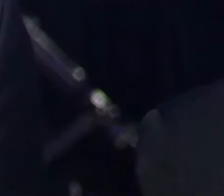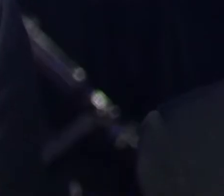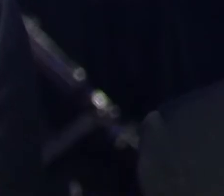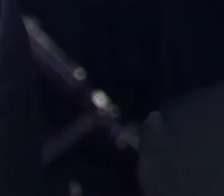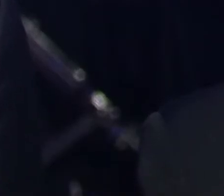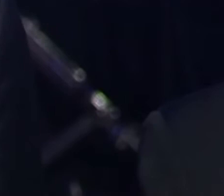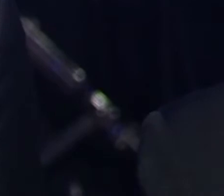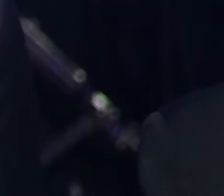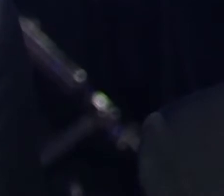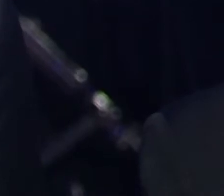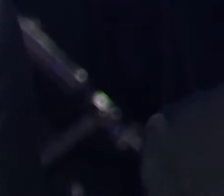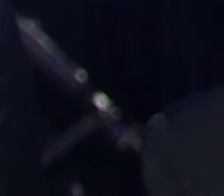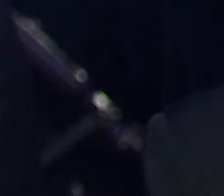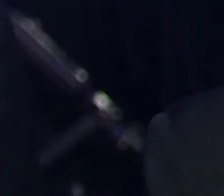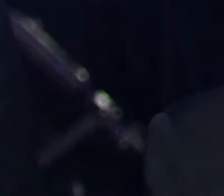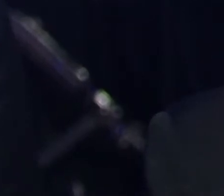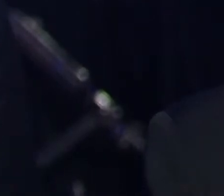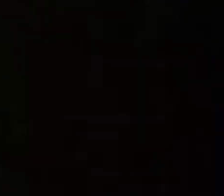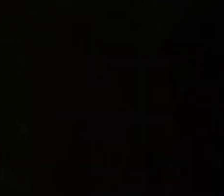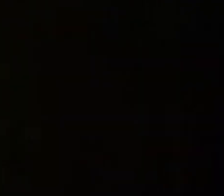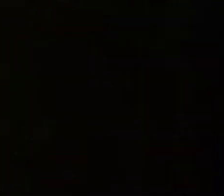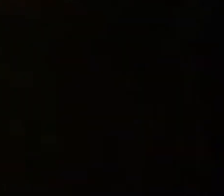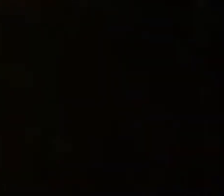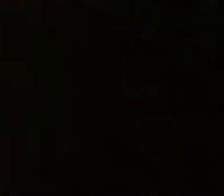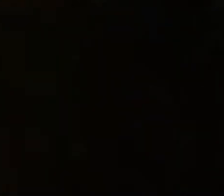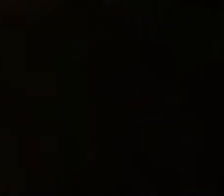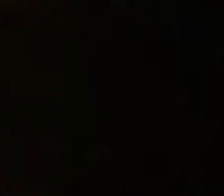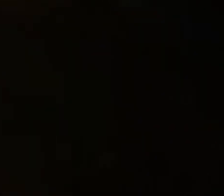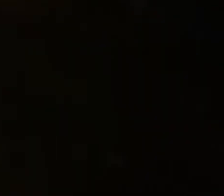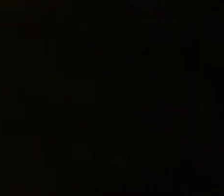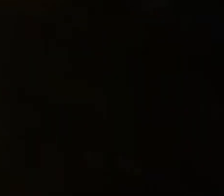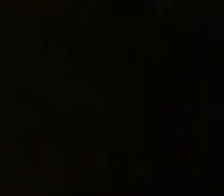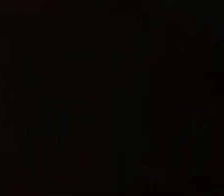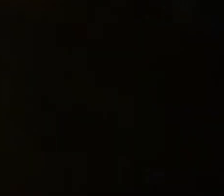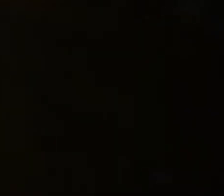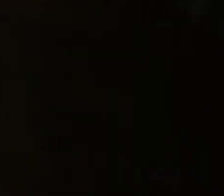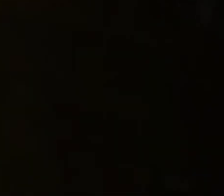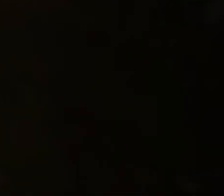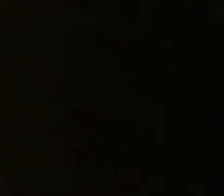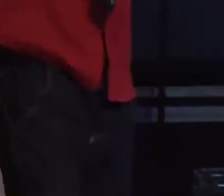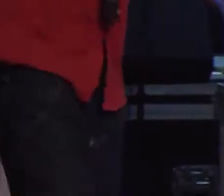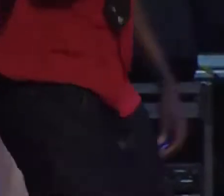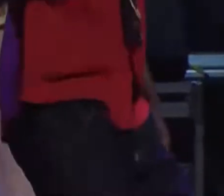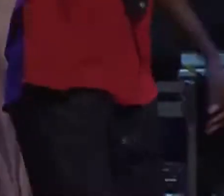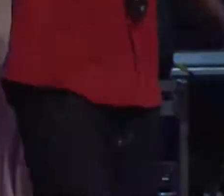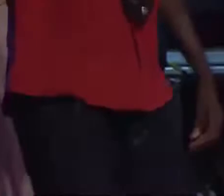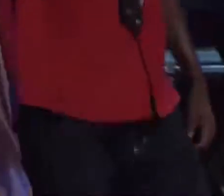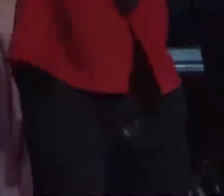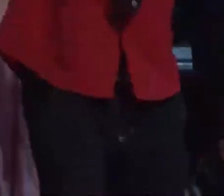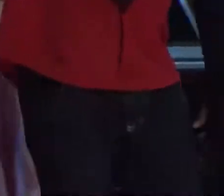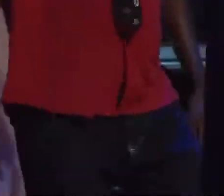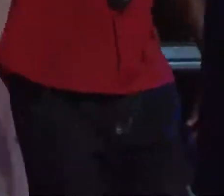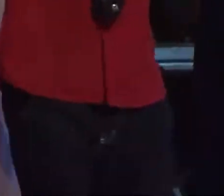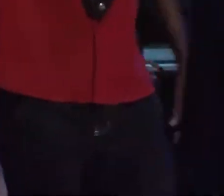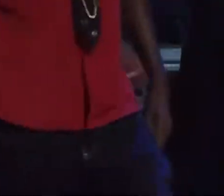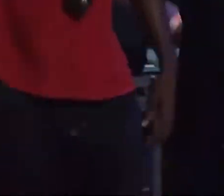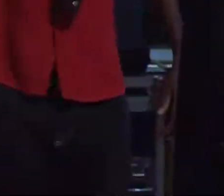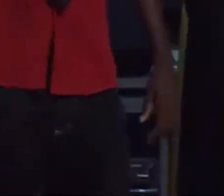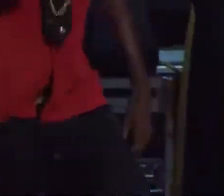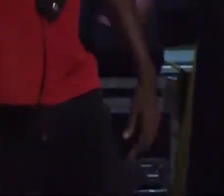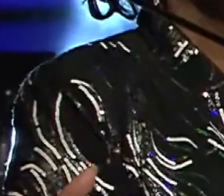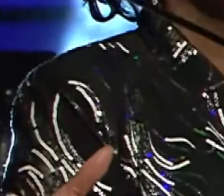fazer. Nós temos que continuar. Troféu Raça Negra 2020. Uma grande celebração